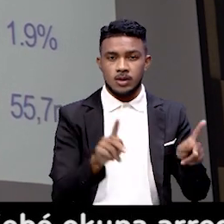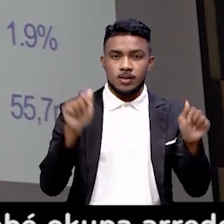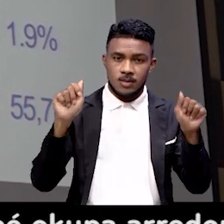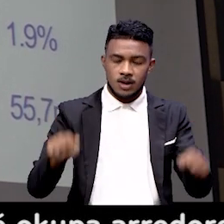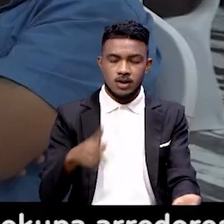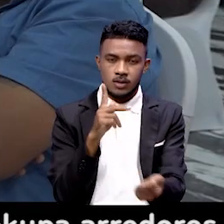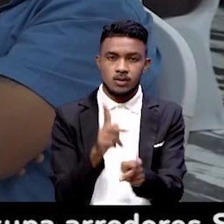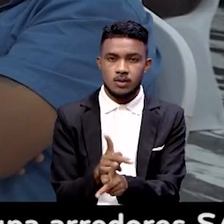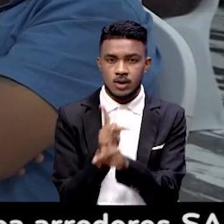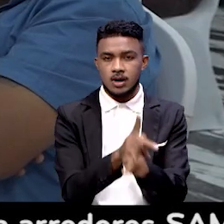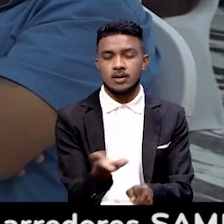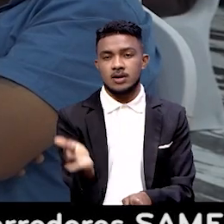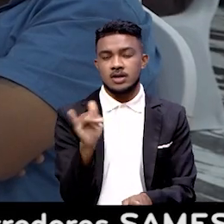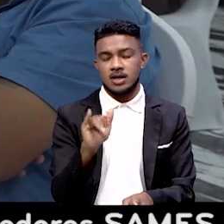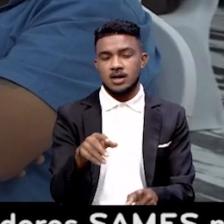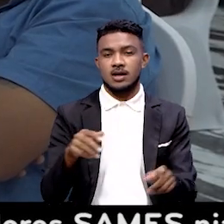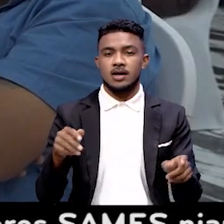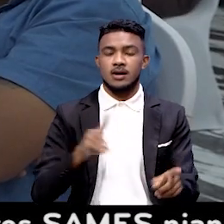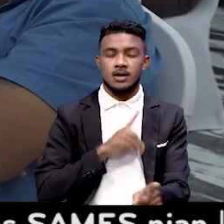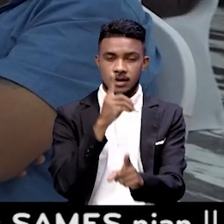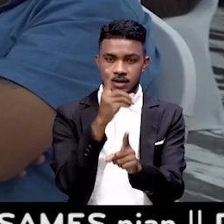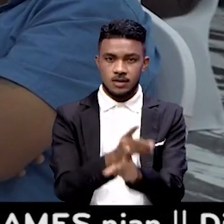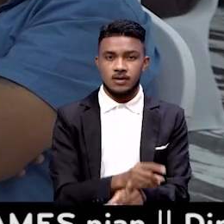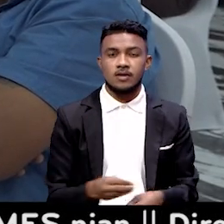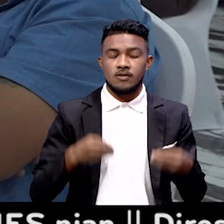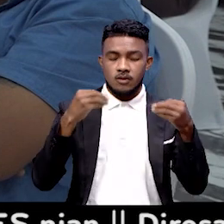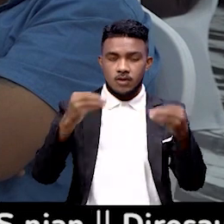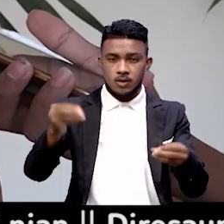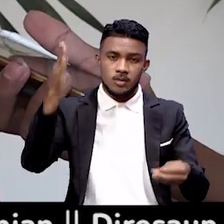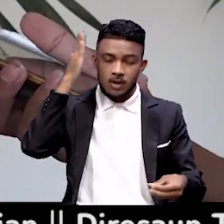de agbacira no direito. Recomenda para o governo a